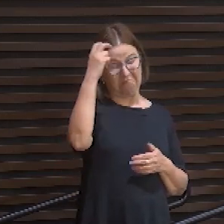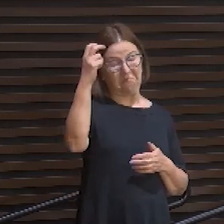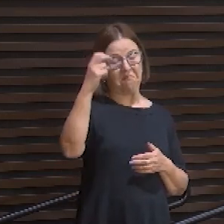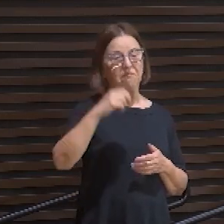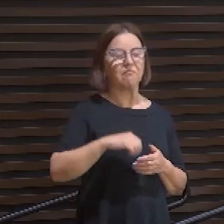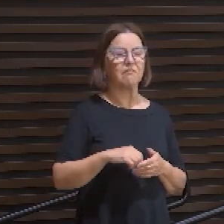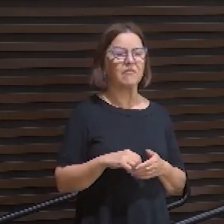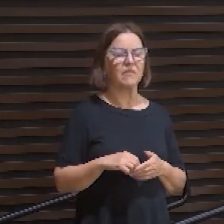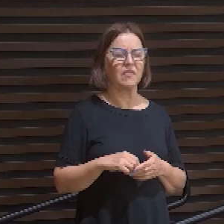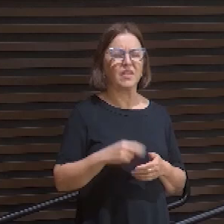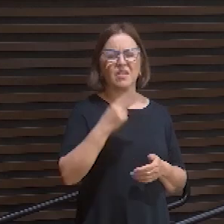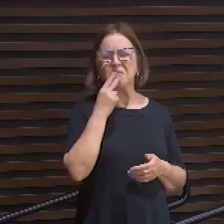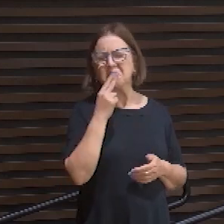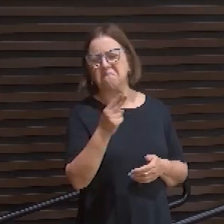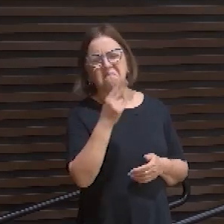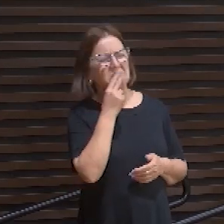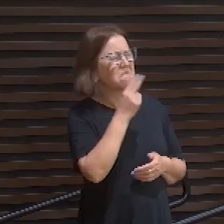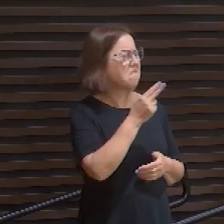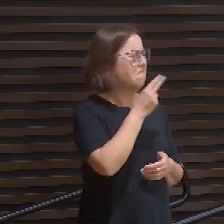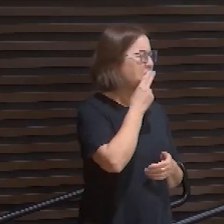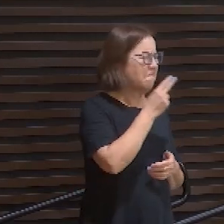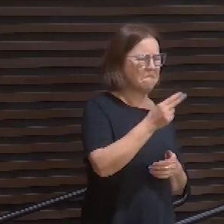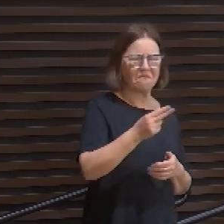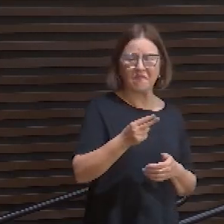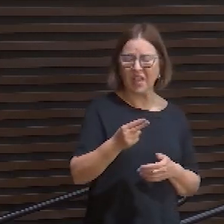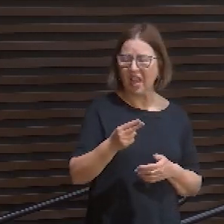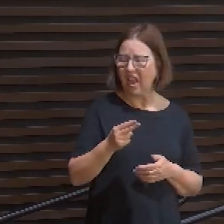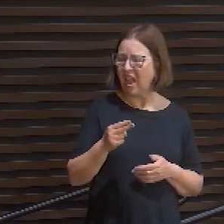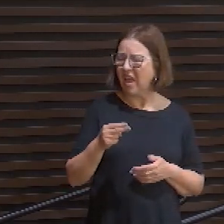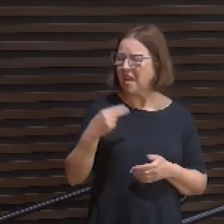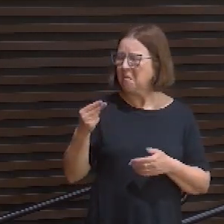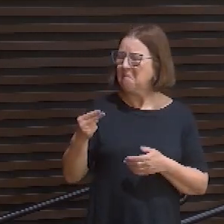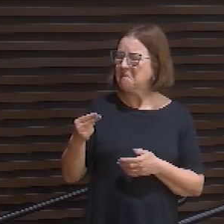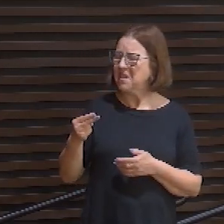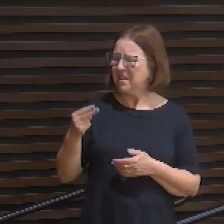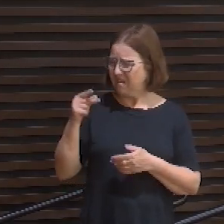e ela fumava muito, e ela me deu um cigarro para fumar.